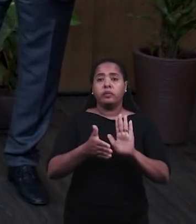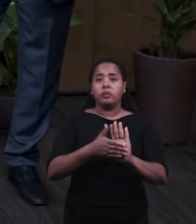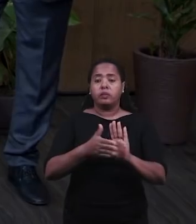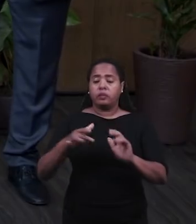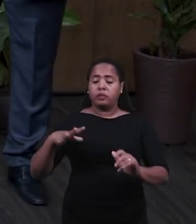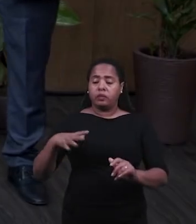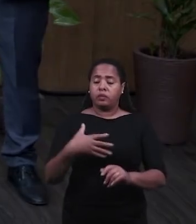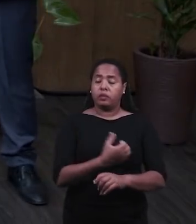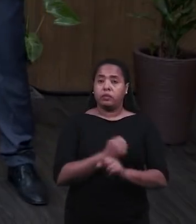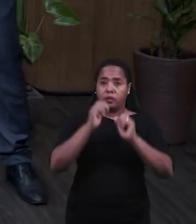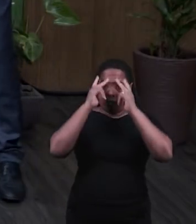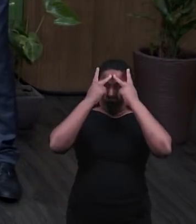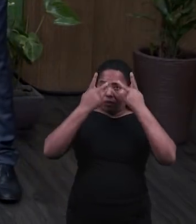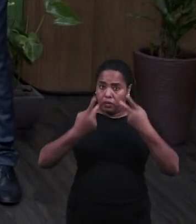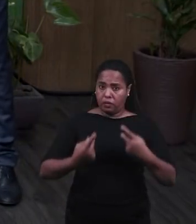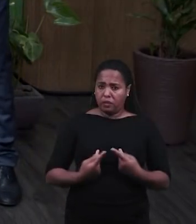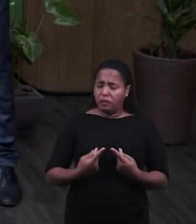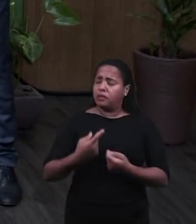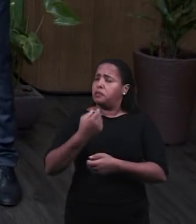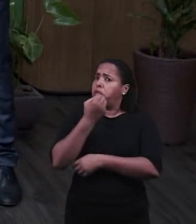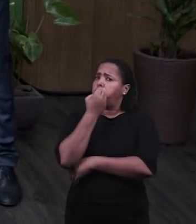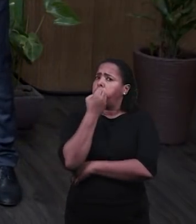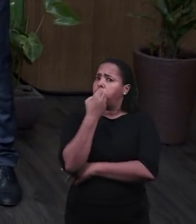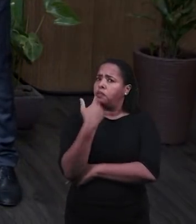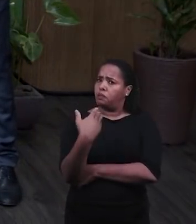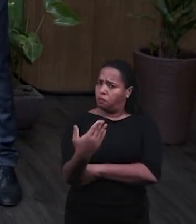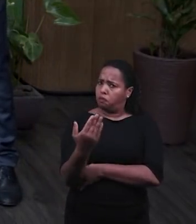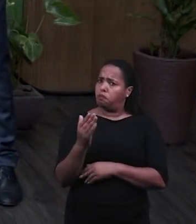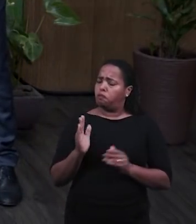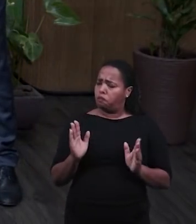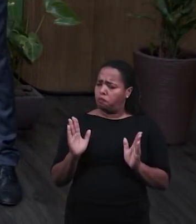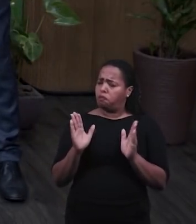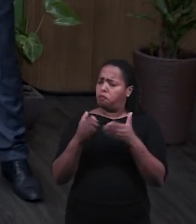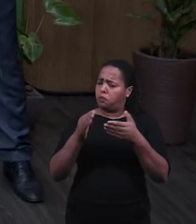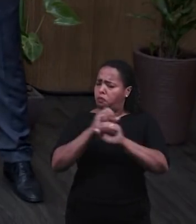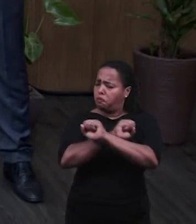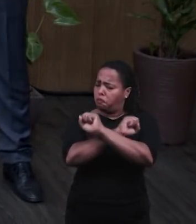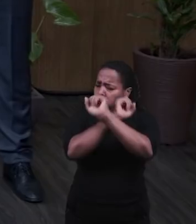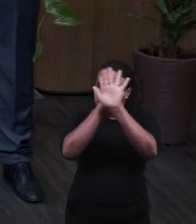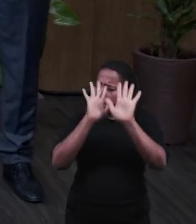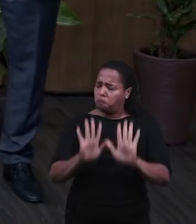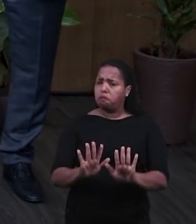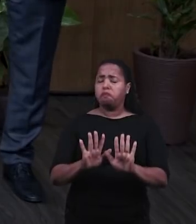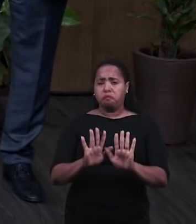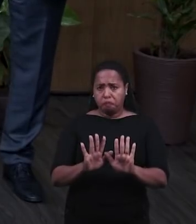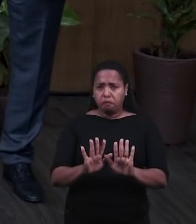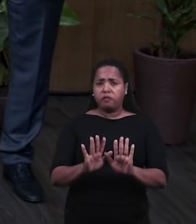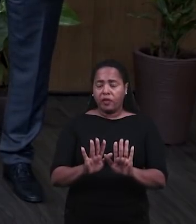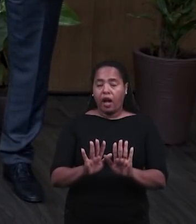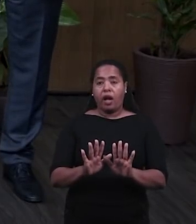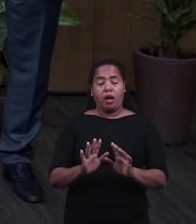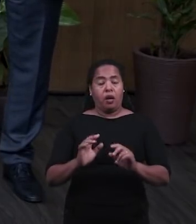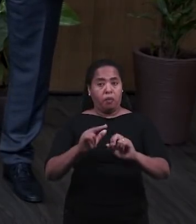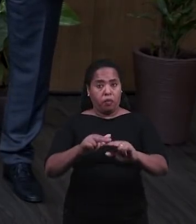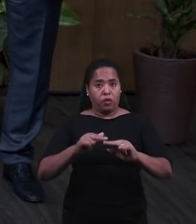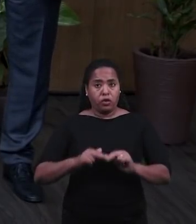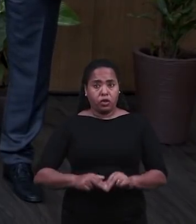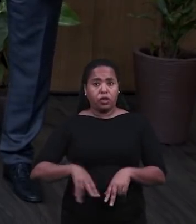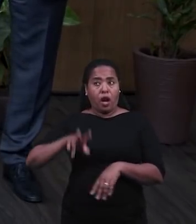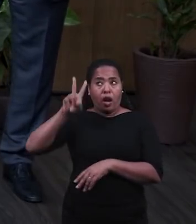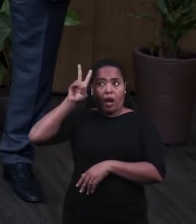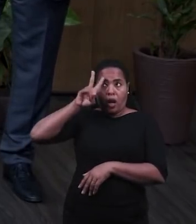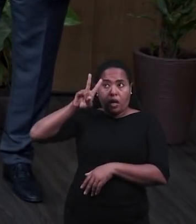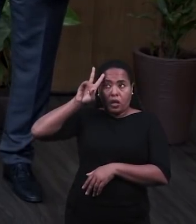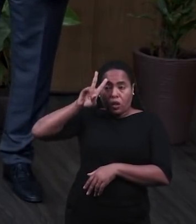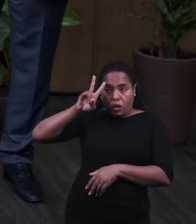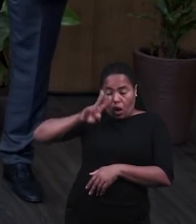homem, está muito bem enfatizado, está claro, uma vez que a história contada